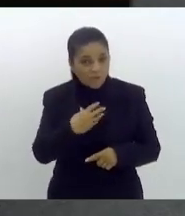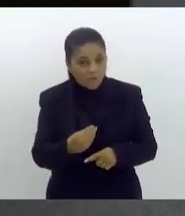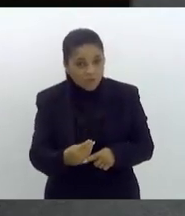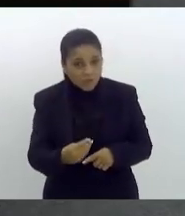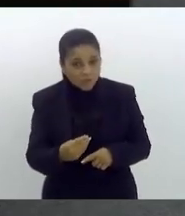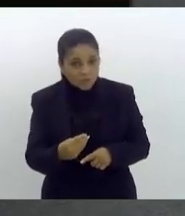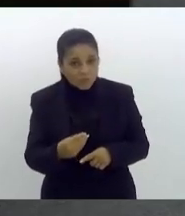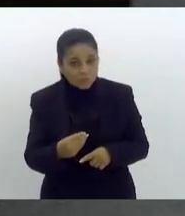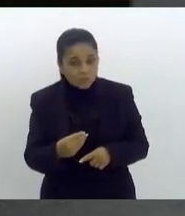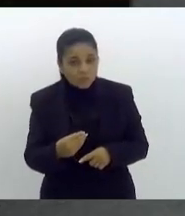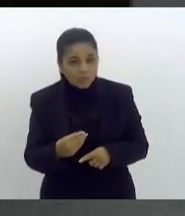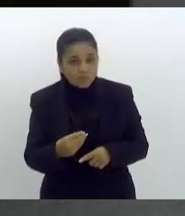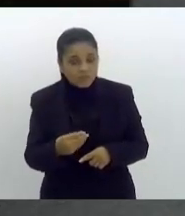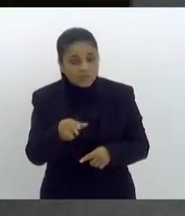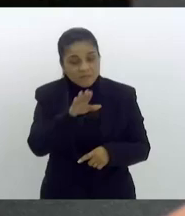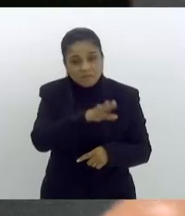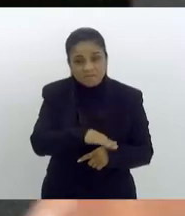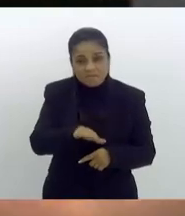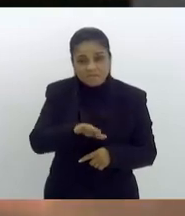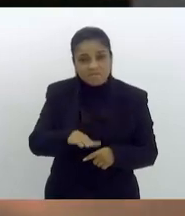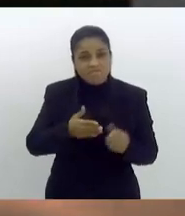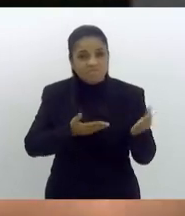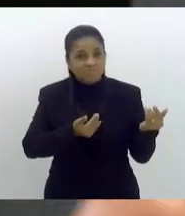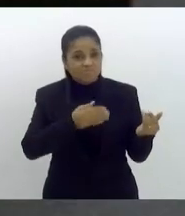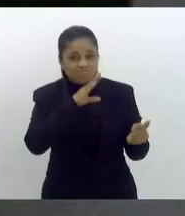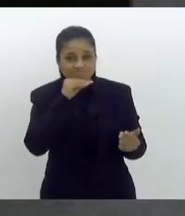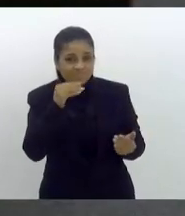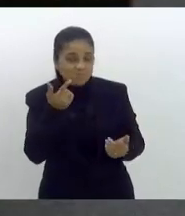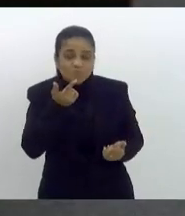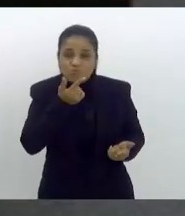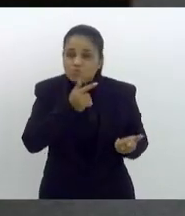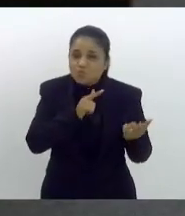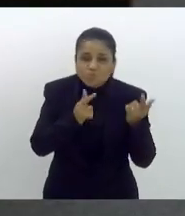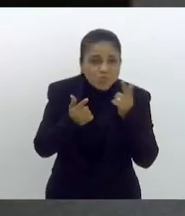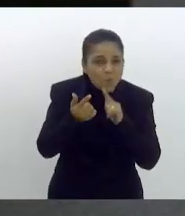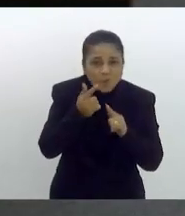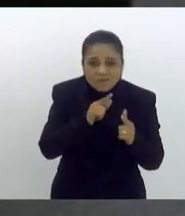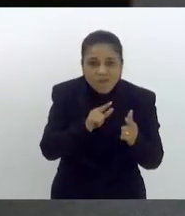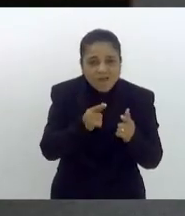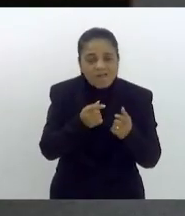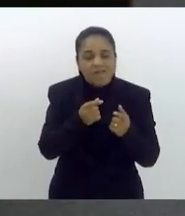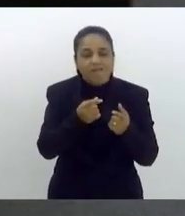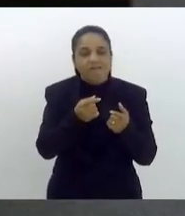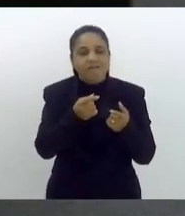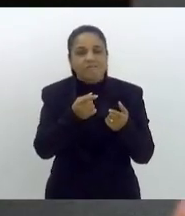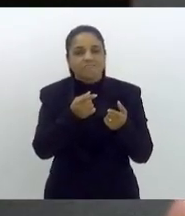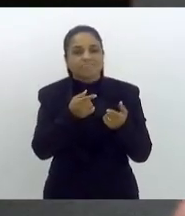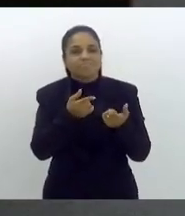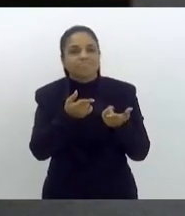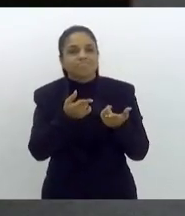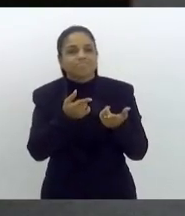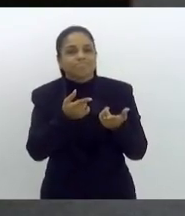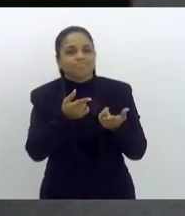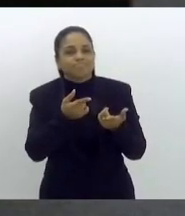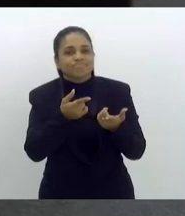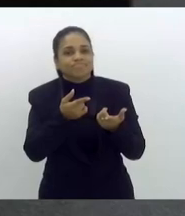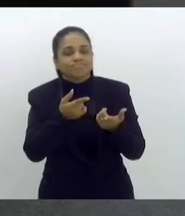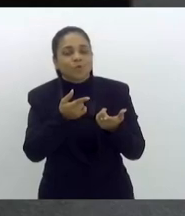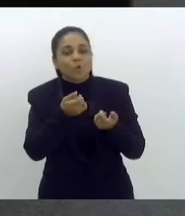seus suas crianças e adolescentes e não consegue fazer ali que ela tenha